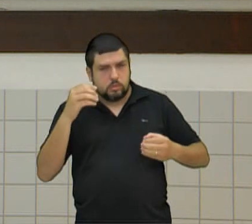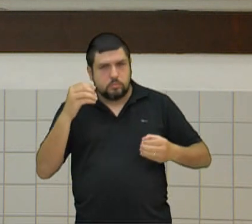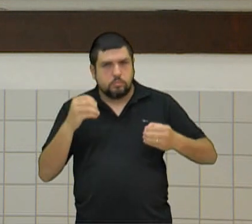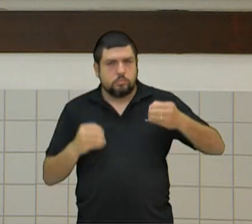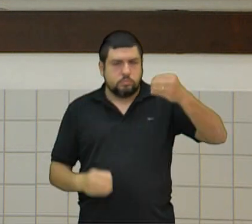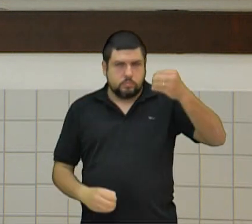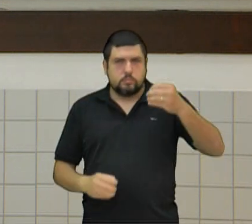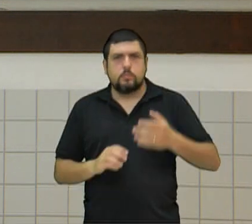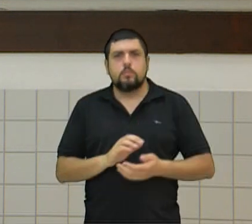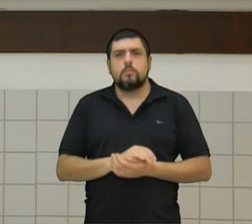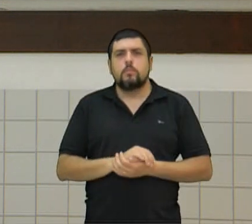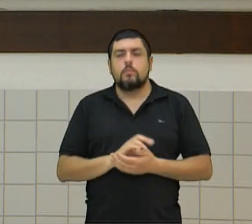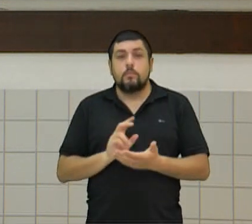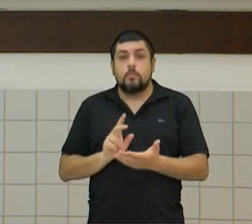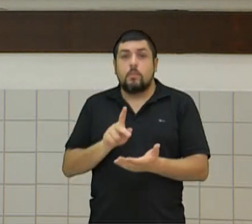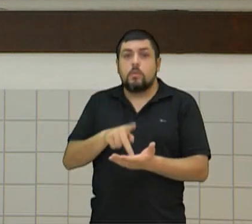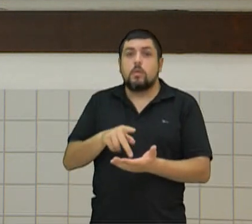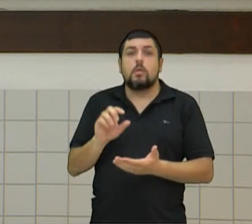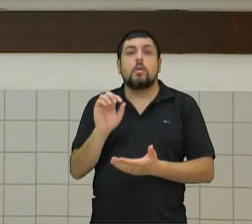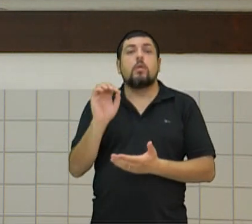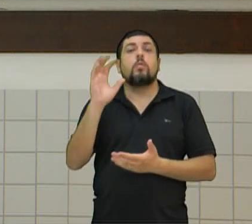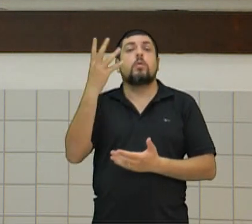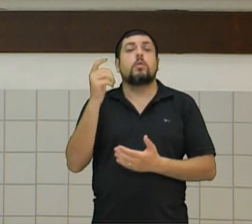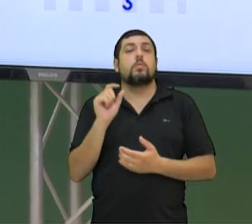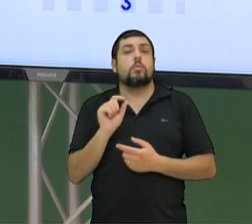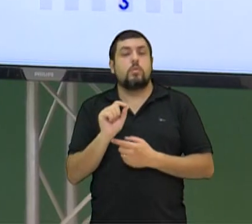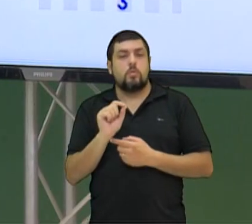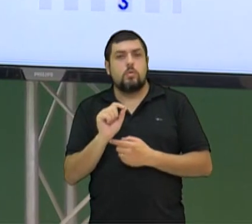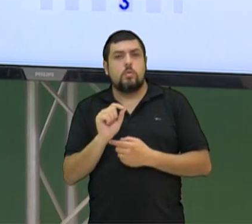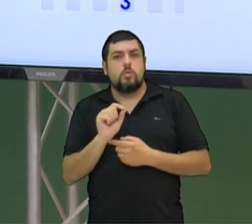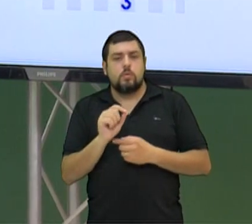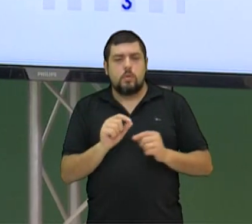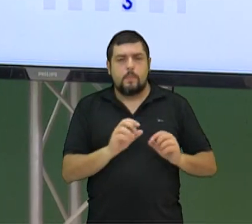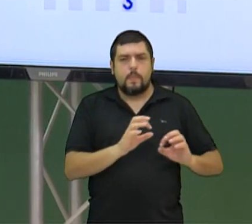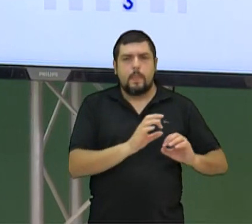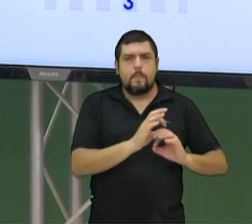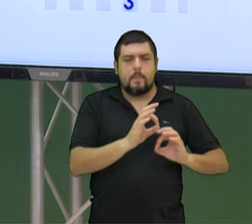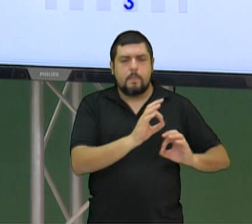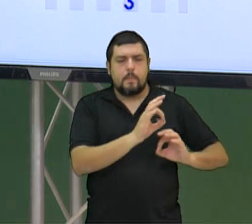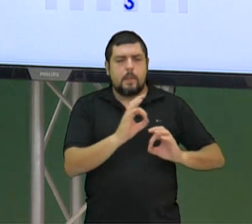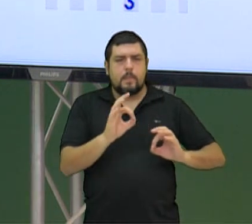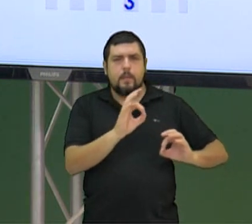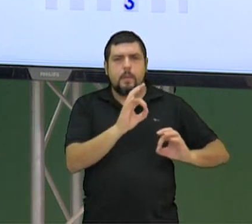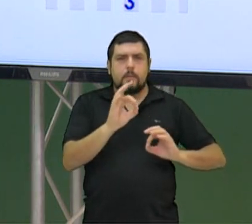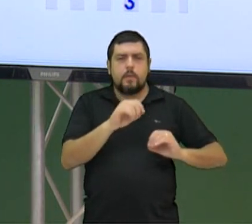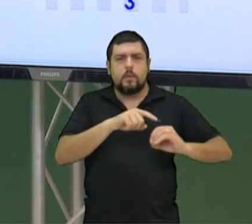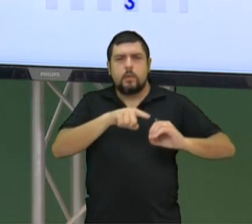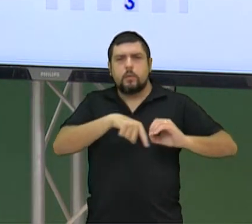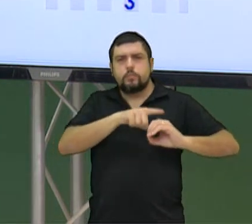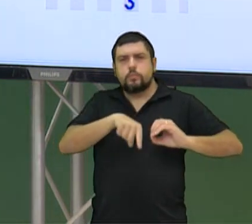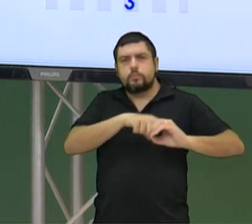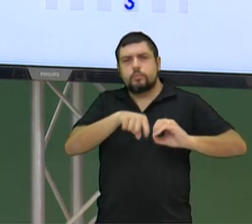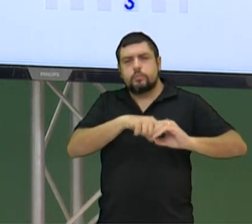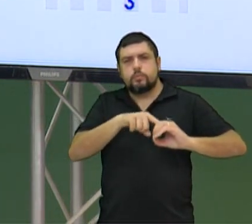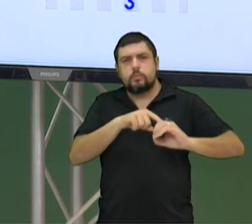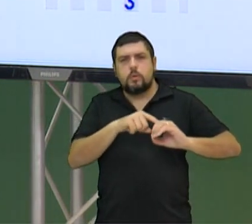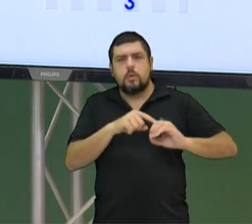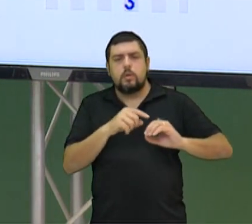Bem, o que acontece na verdade é que existe uma distribuição nessa jogadinha aqui, certo? E isso pode ser medido, inclusive,